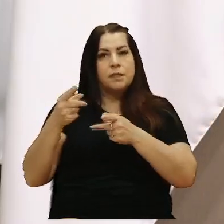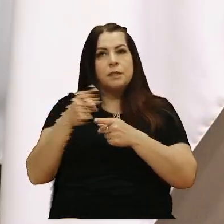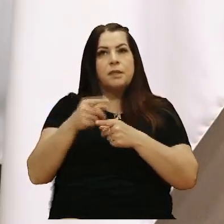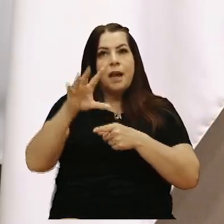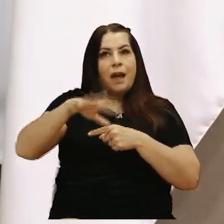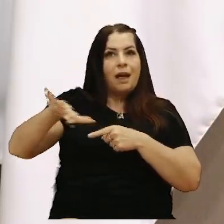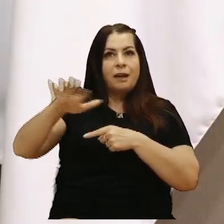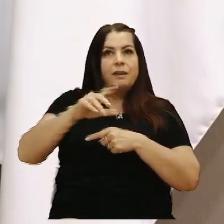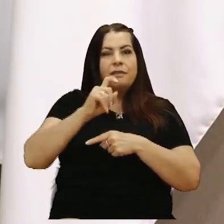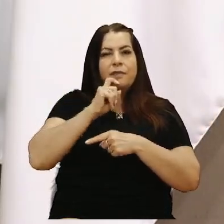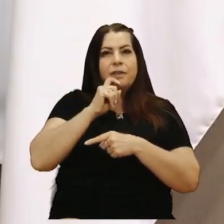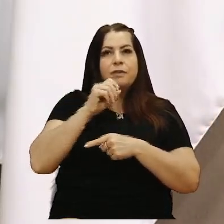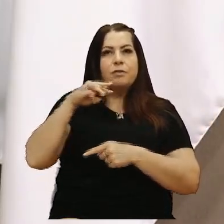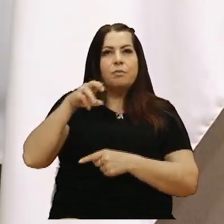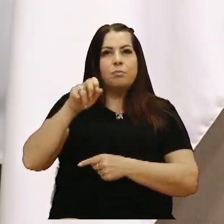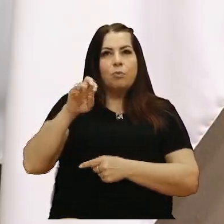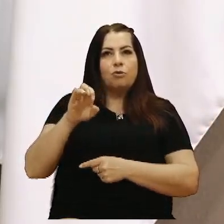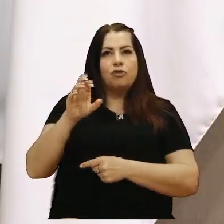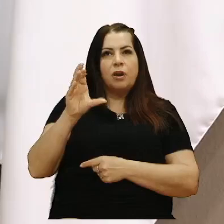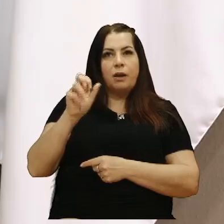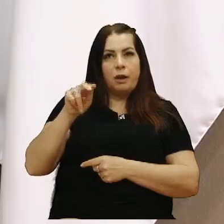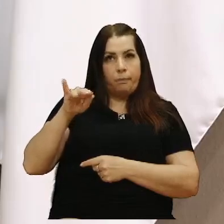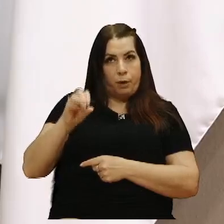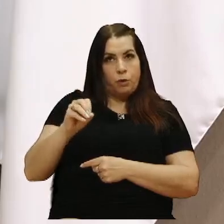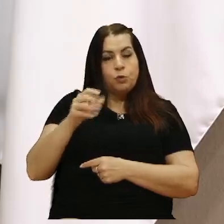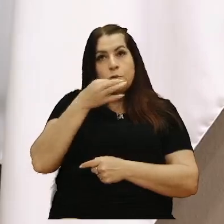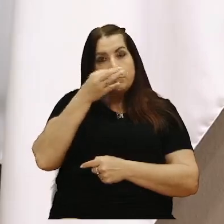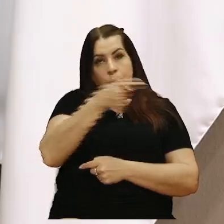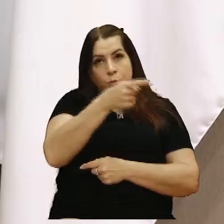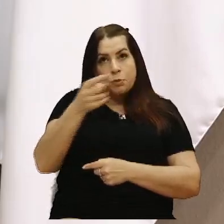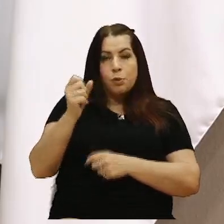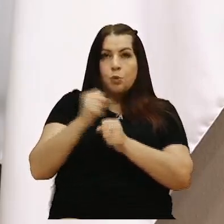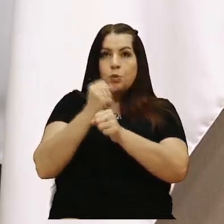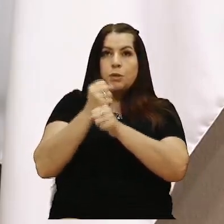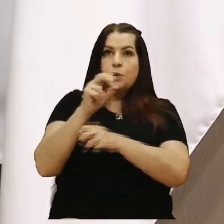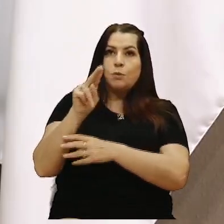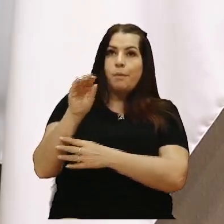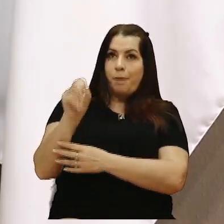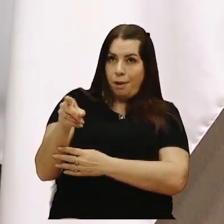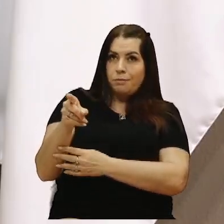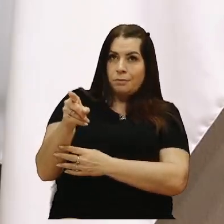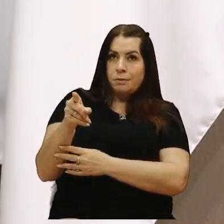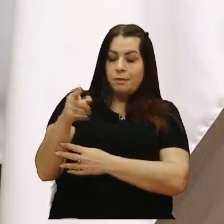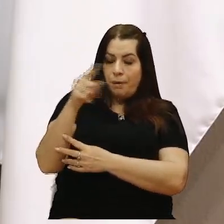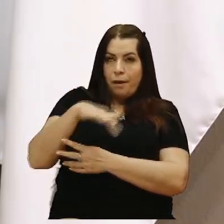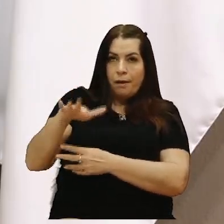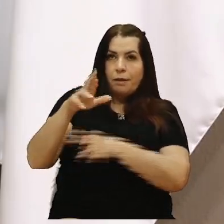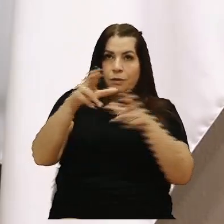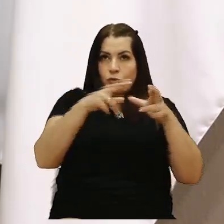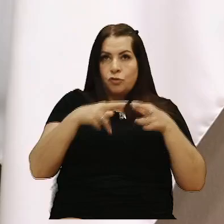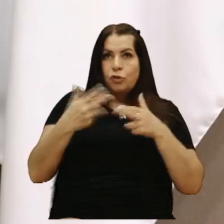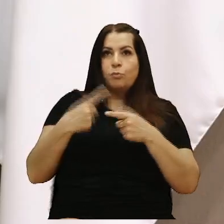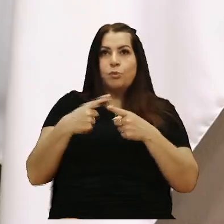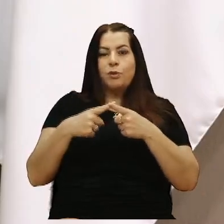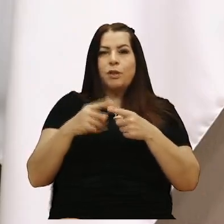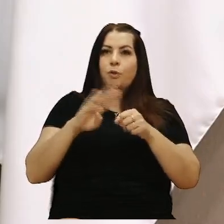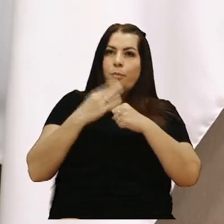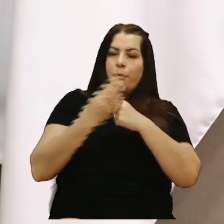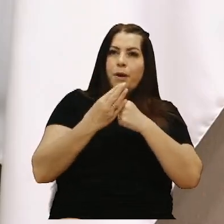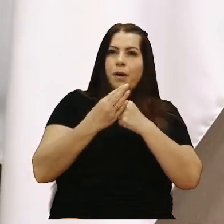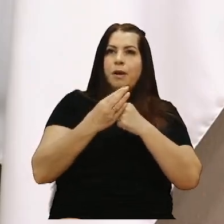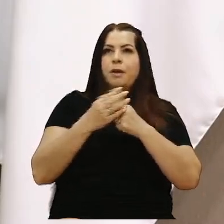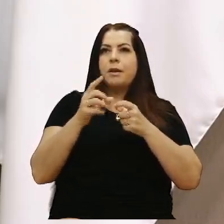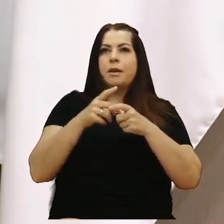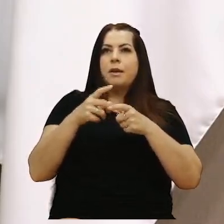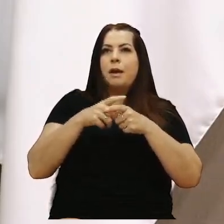área verde do bairro Monte Carmelo, onde nós sugerimos que fosse construída uma UBS para aquela região, porque o bairro Monte Carmelo,